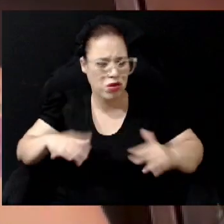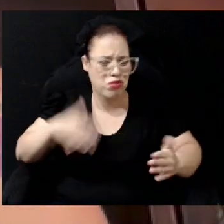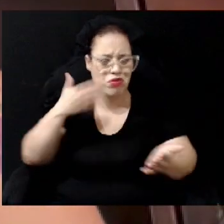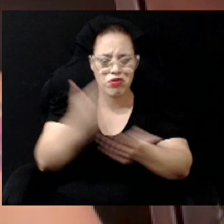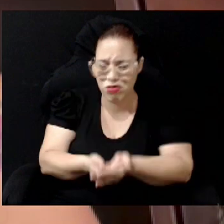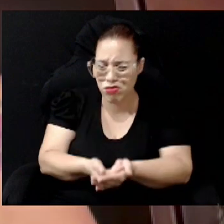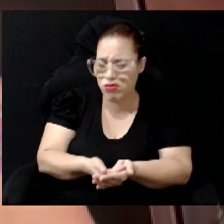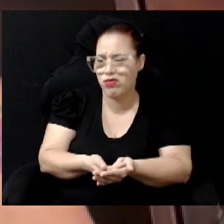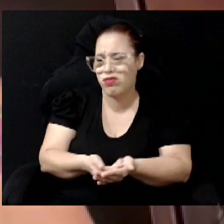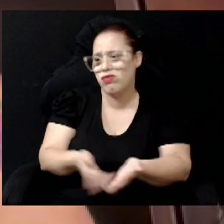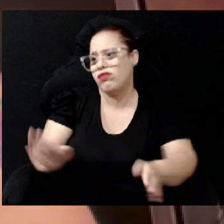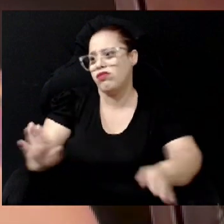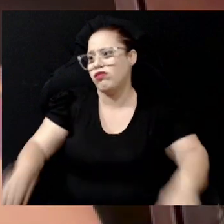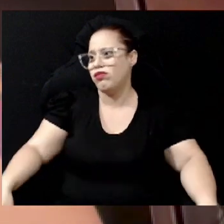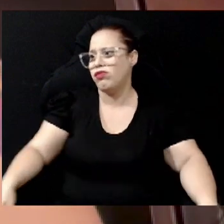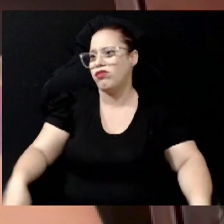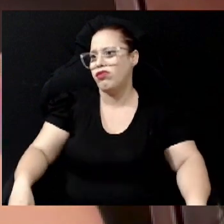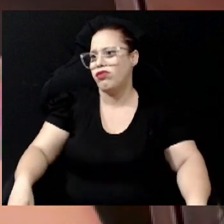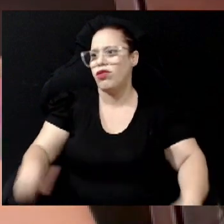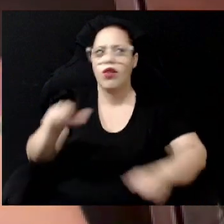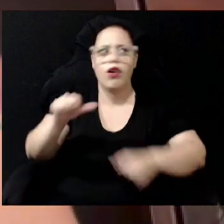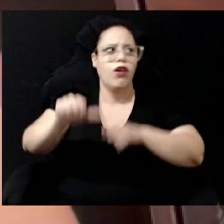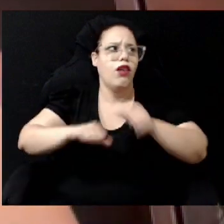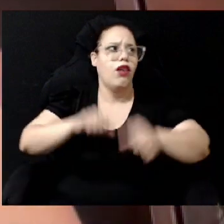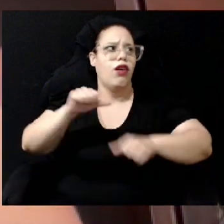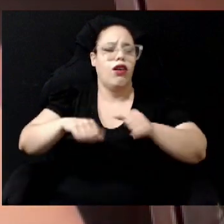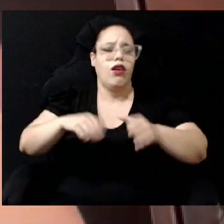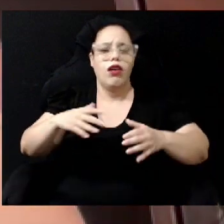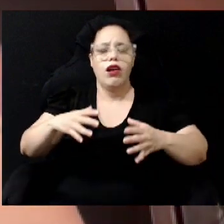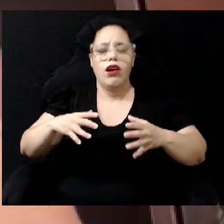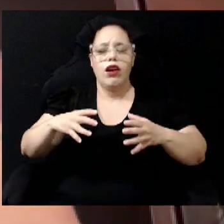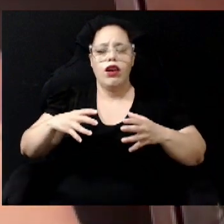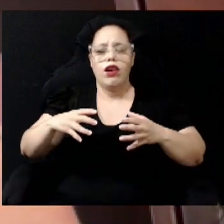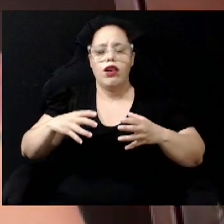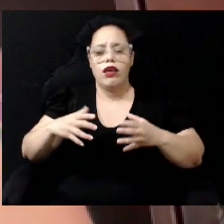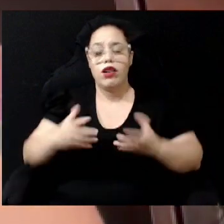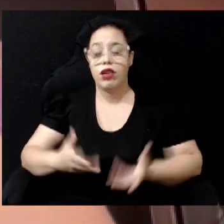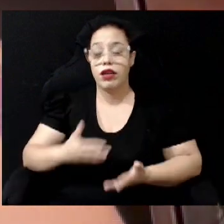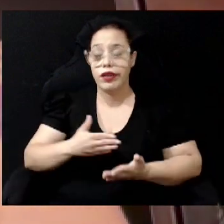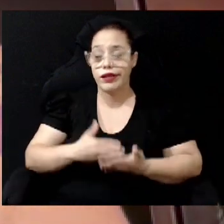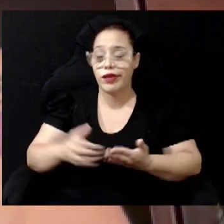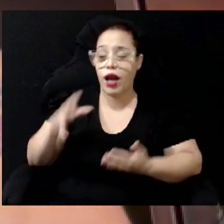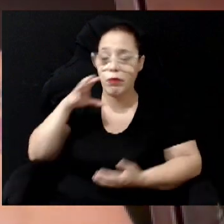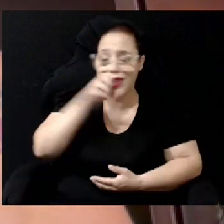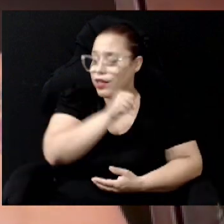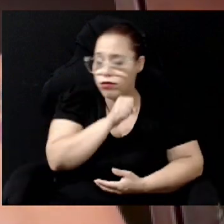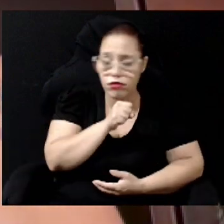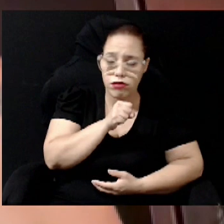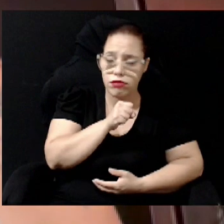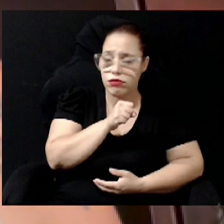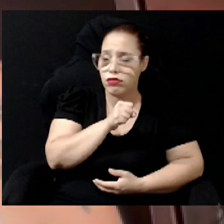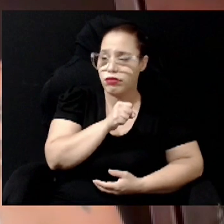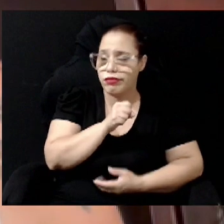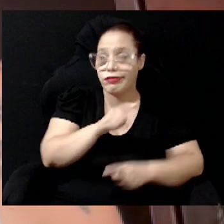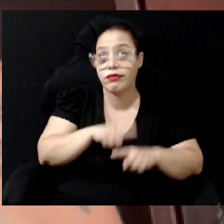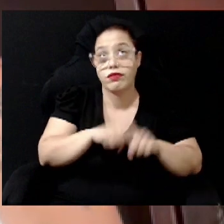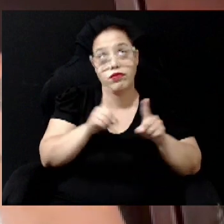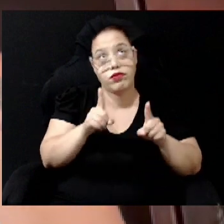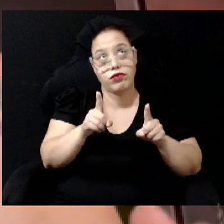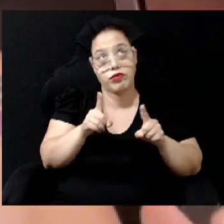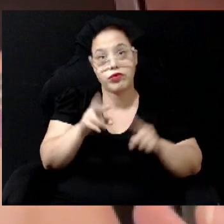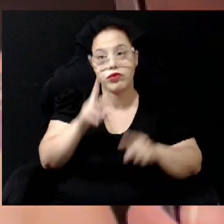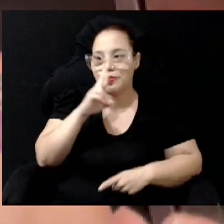essas mudanças, elas estão acontecendo de forma muito rápida, mas a